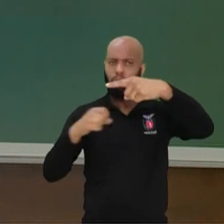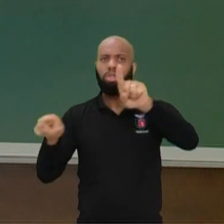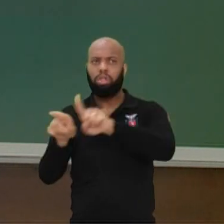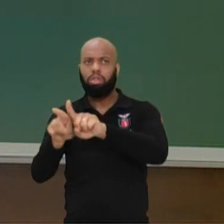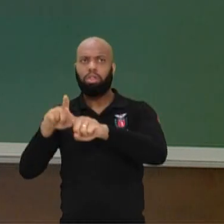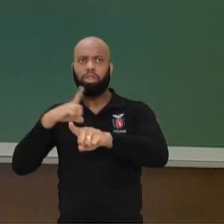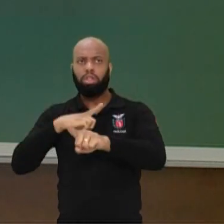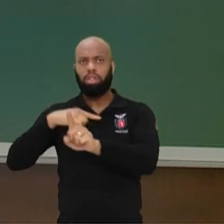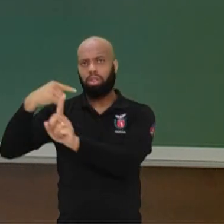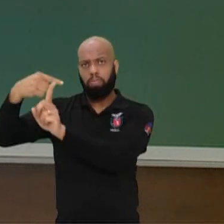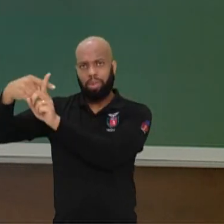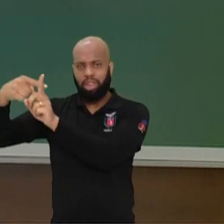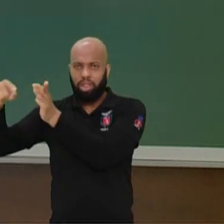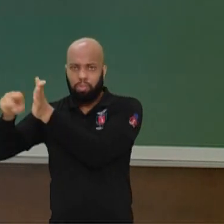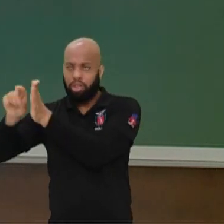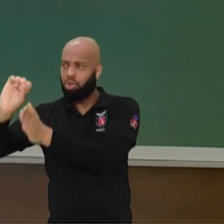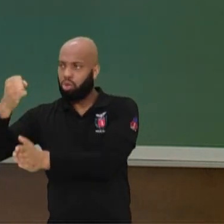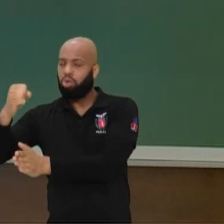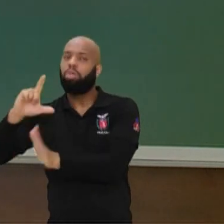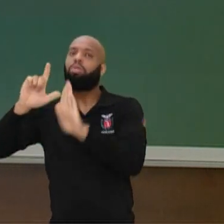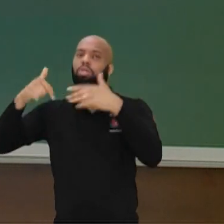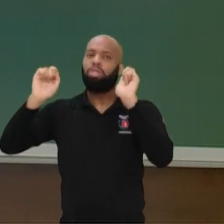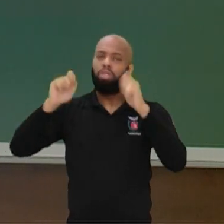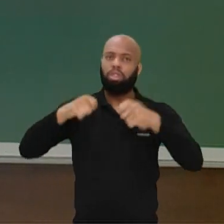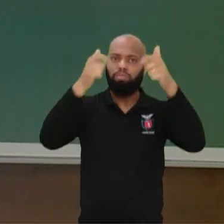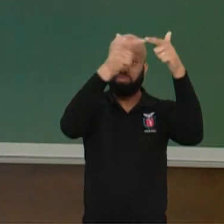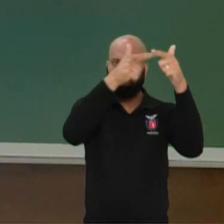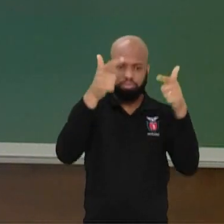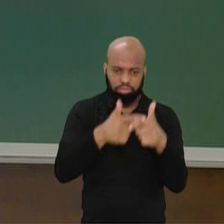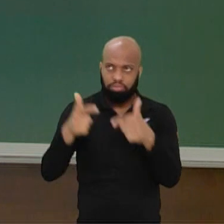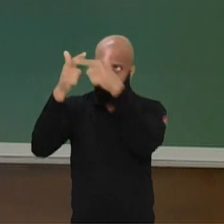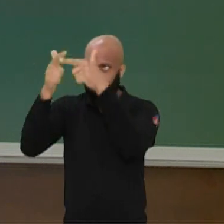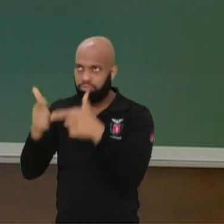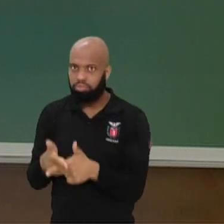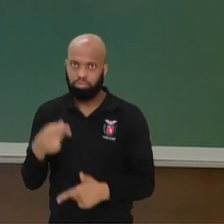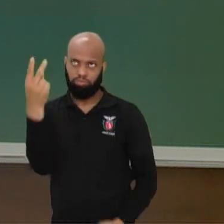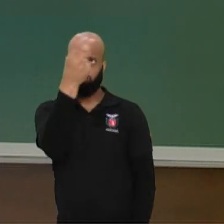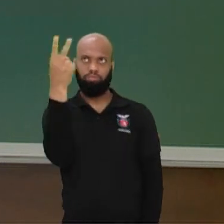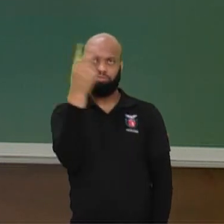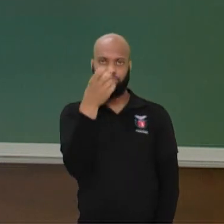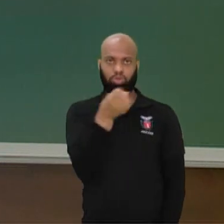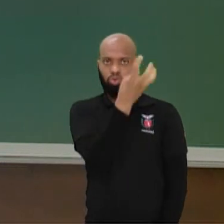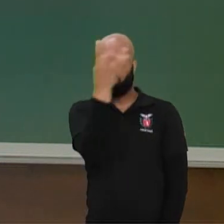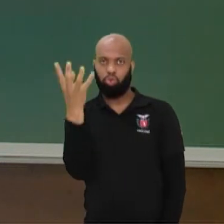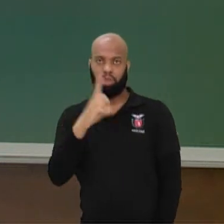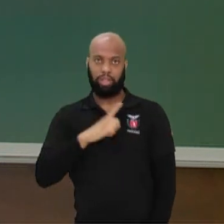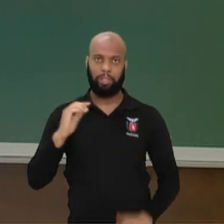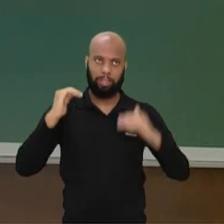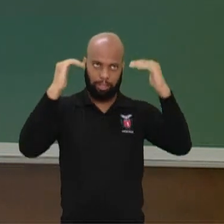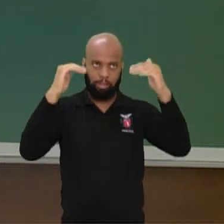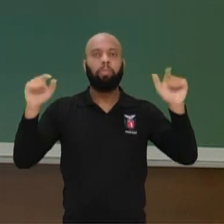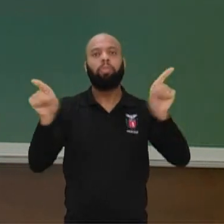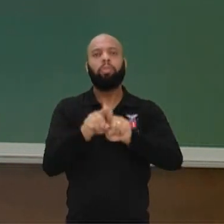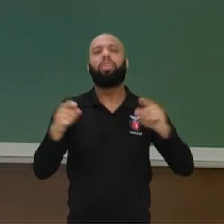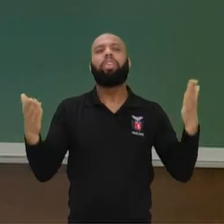aqui nós simplificamos os dois, beleza? Então, vamos revisar